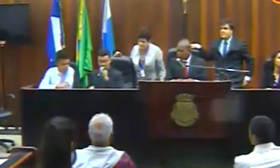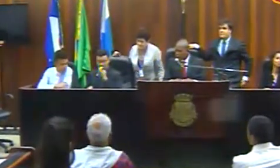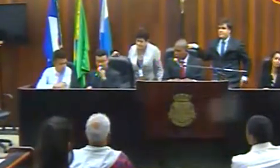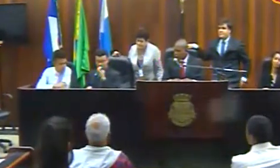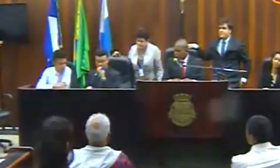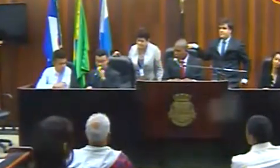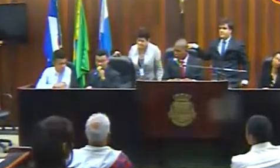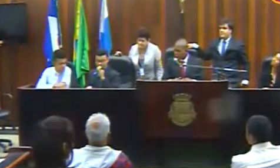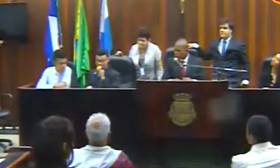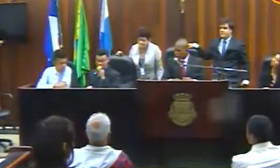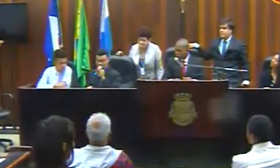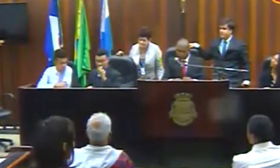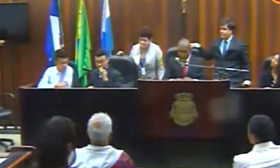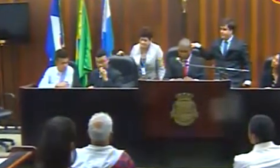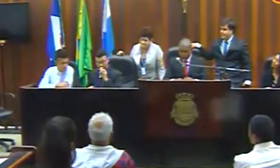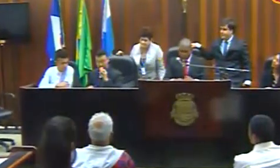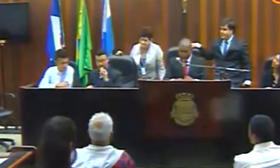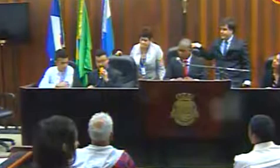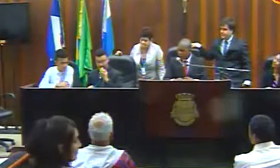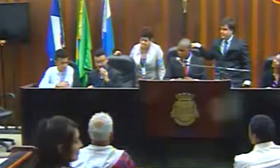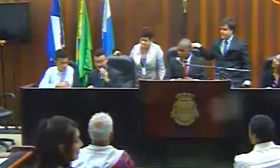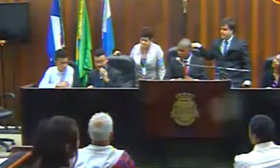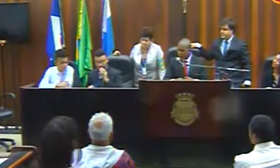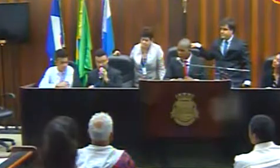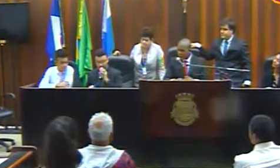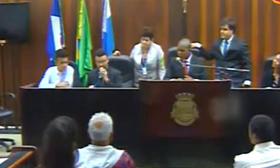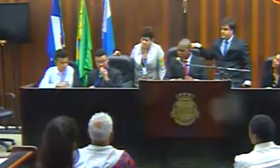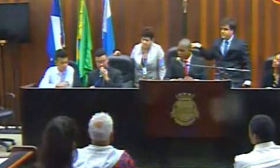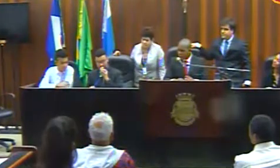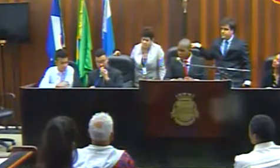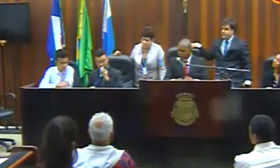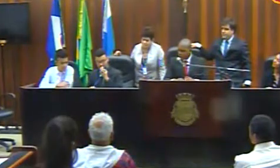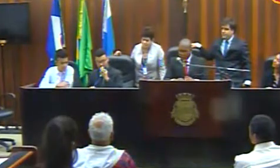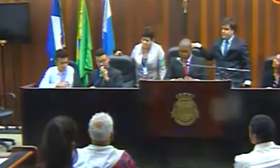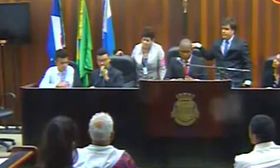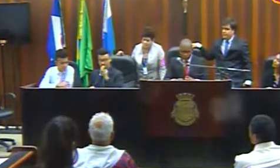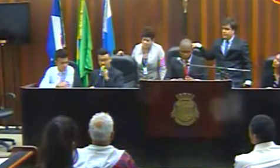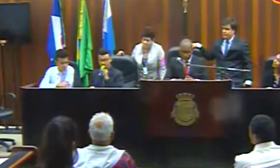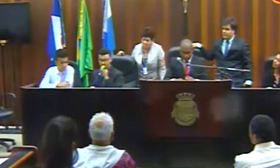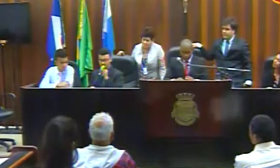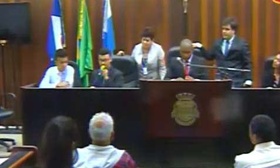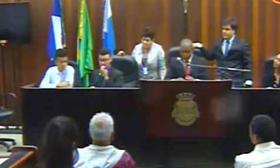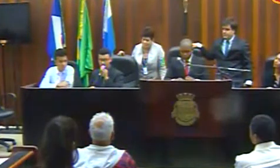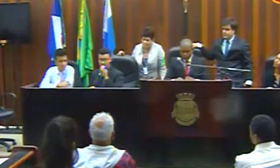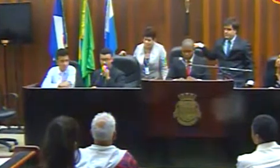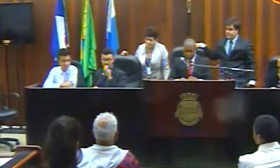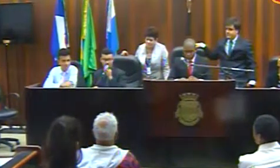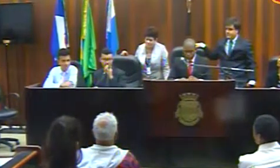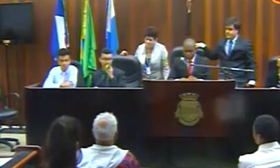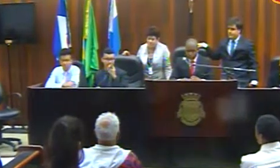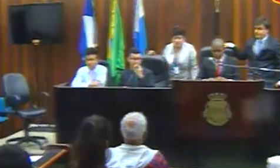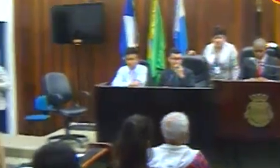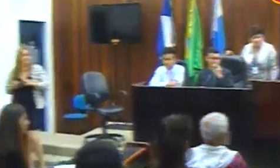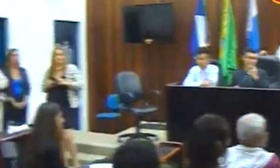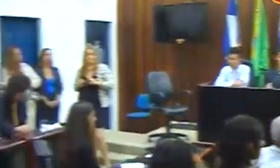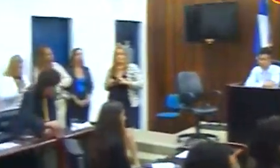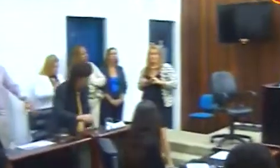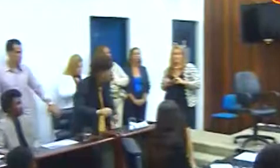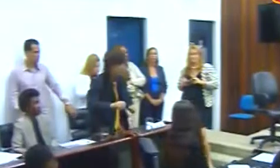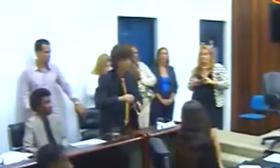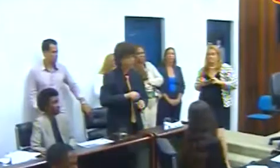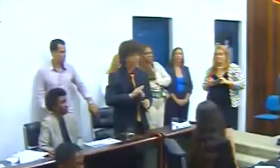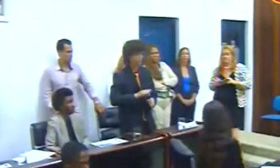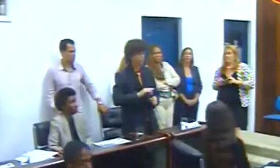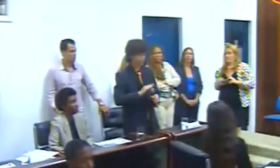Com a palavra, não está presente. Com a palavra, o nobre vereador Marco Antônio Borges de Magalhães.